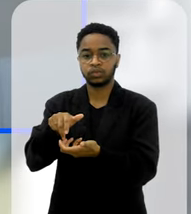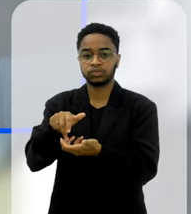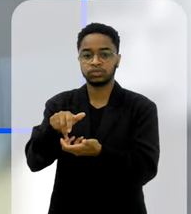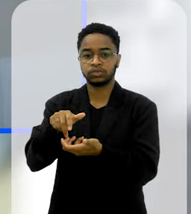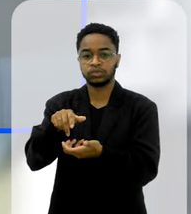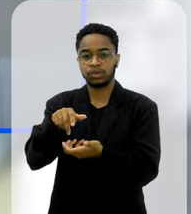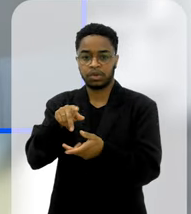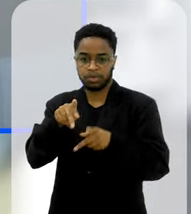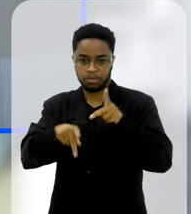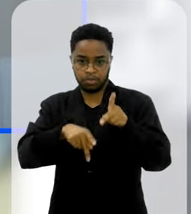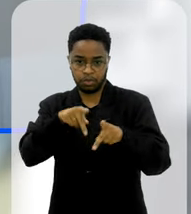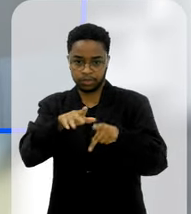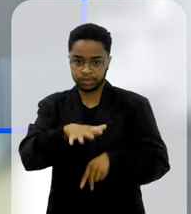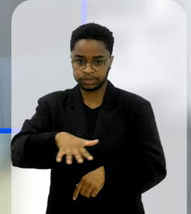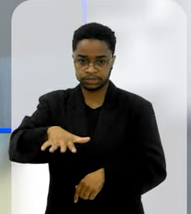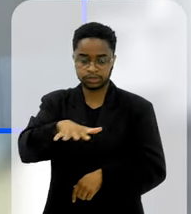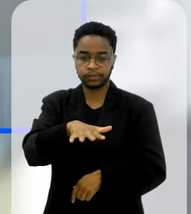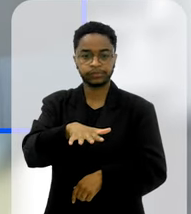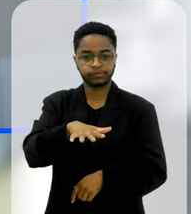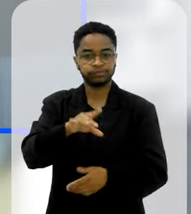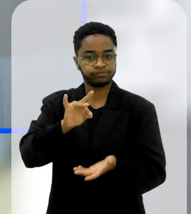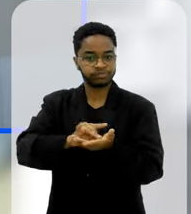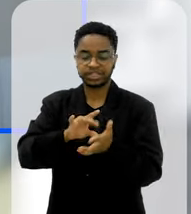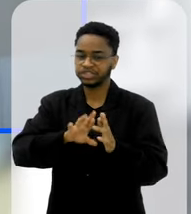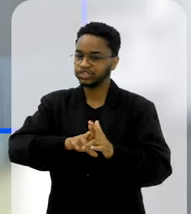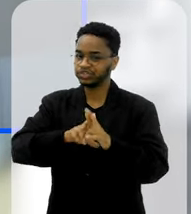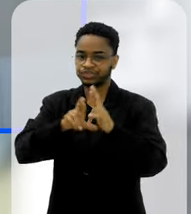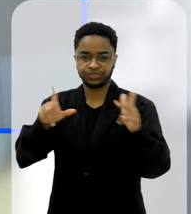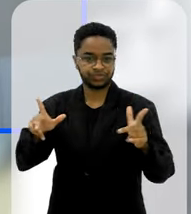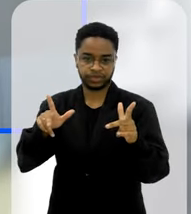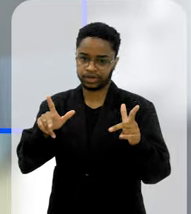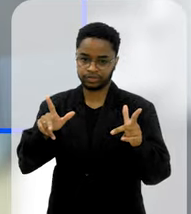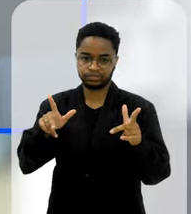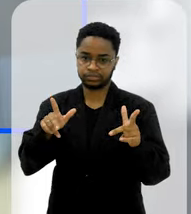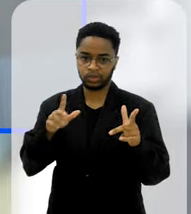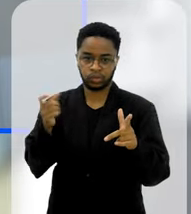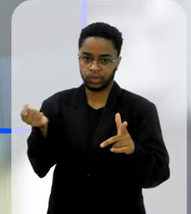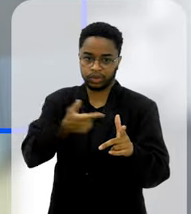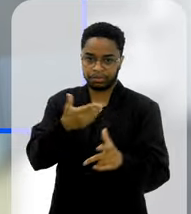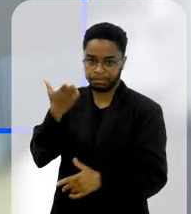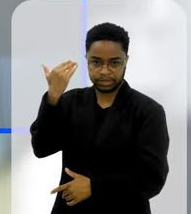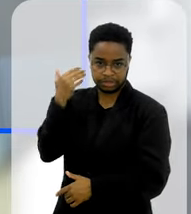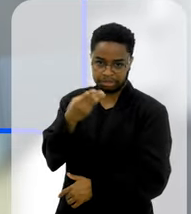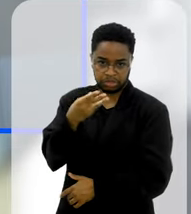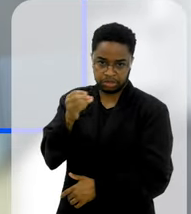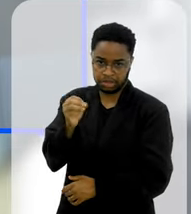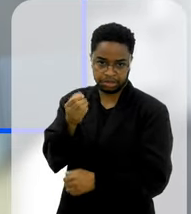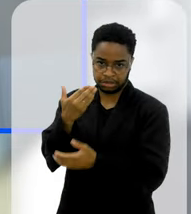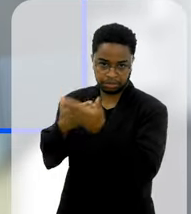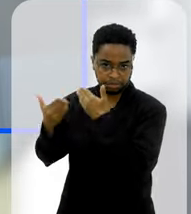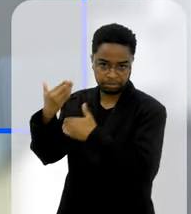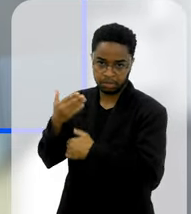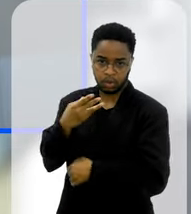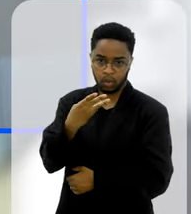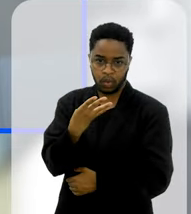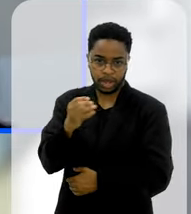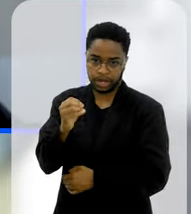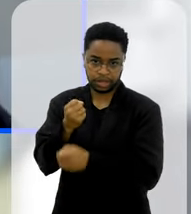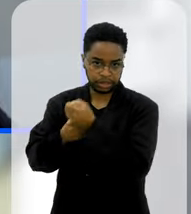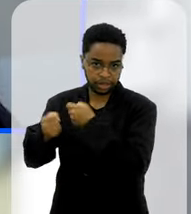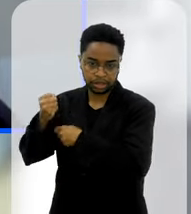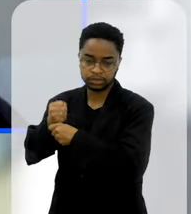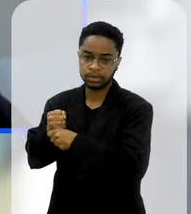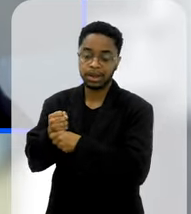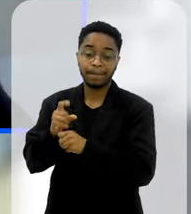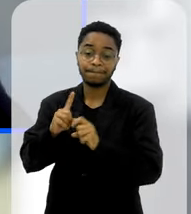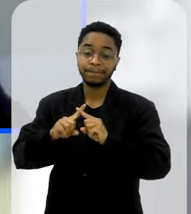mundo, demograficamente falando, é absolutamente diferente do mundo antigo, de 30, 40 anos atrás,